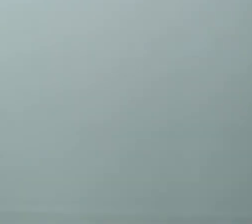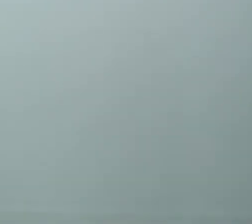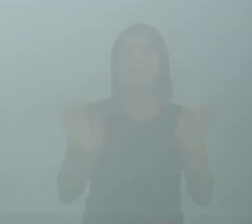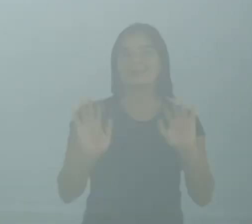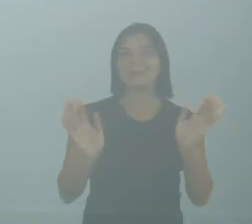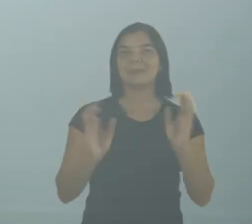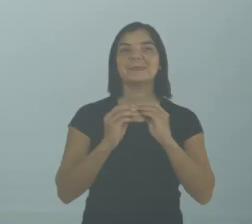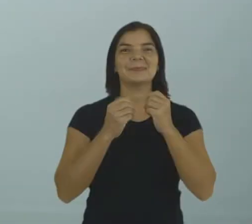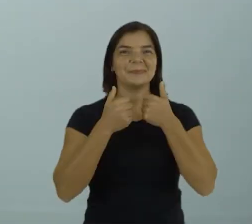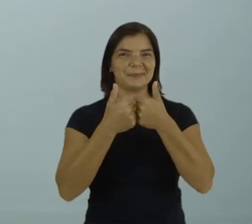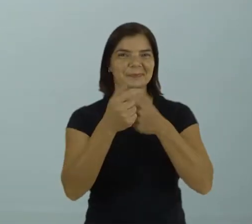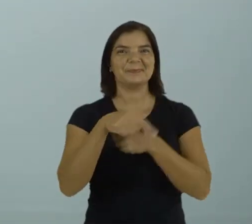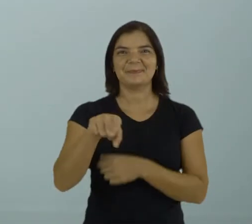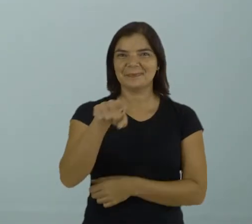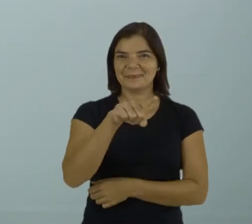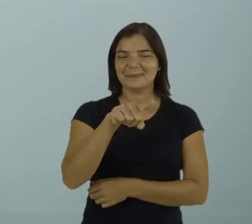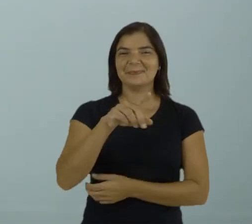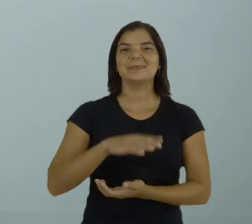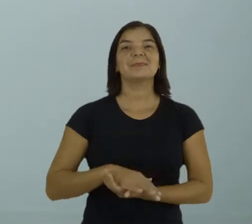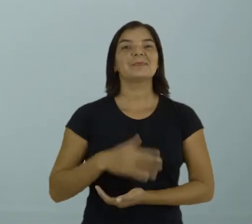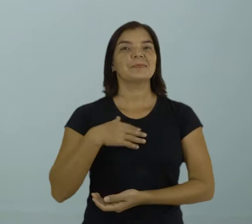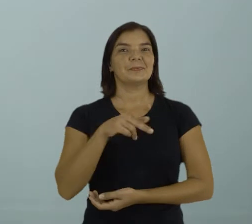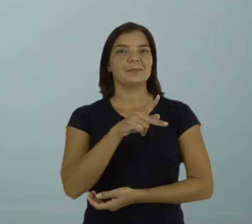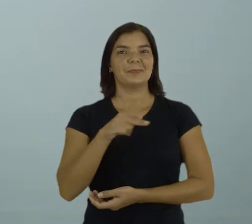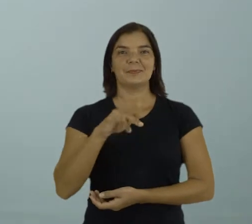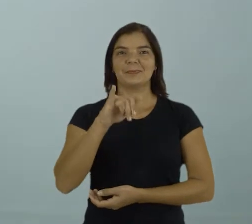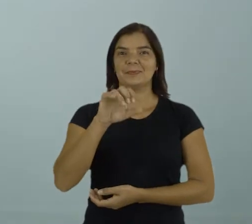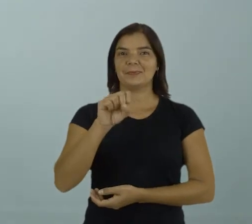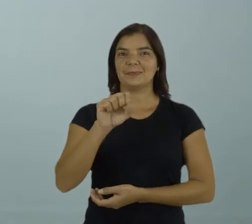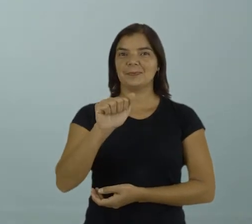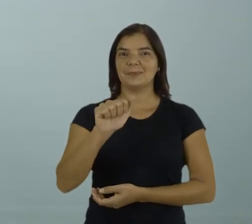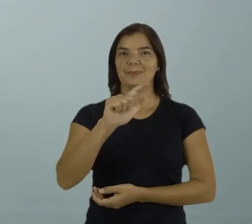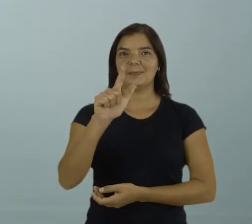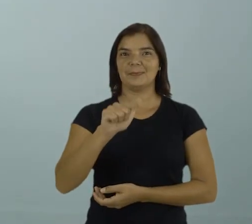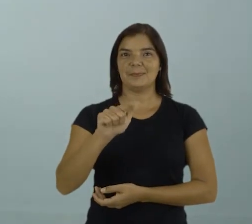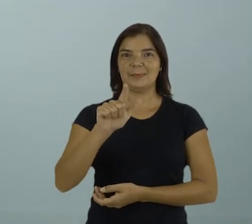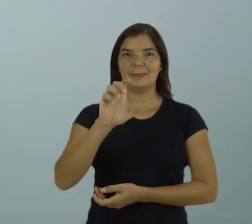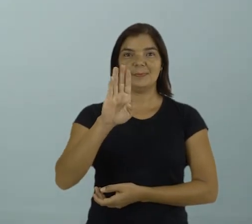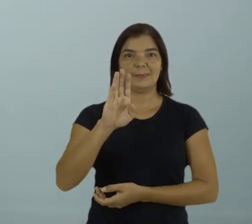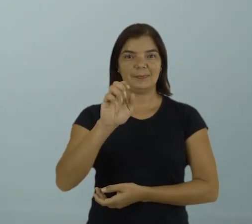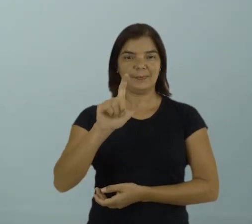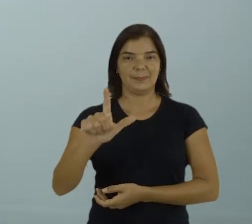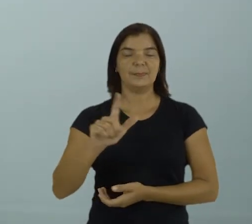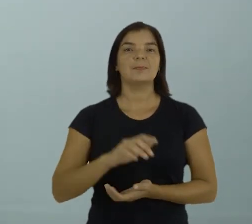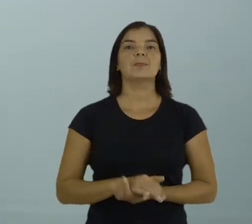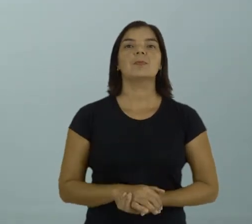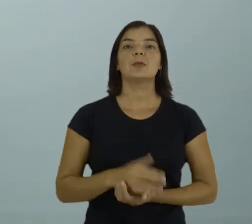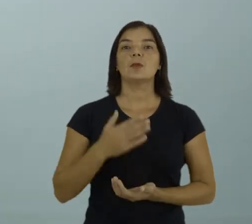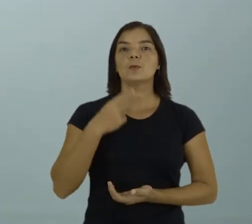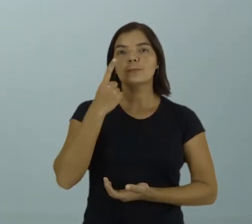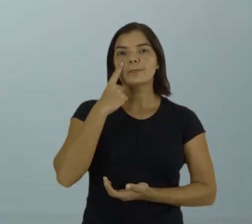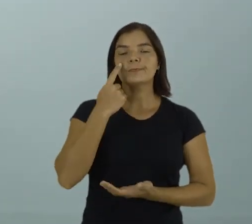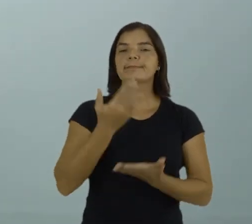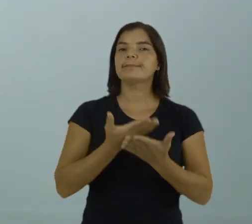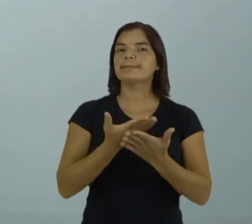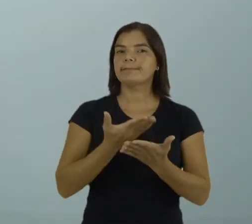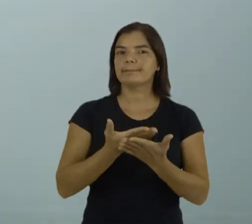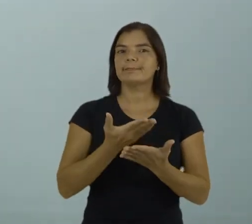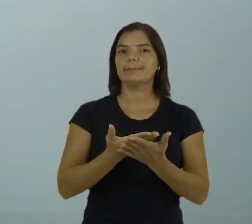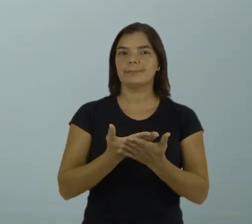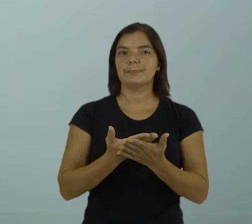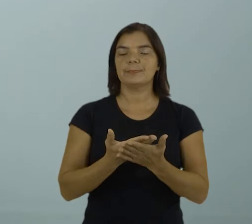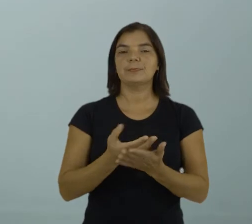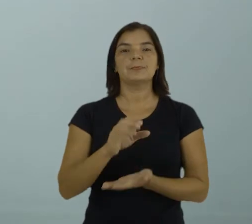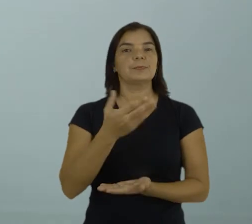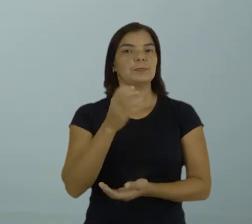Olá, tudo bem com vocês? Eu sou a professora Isabel, de Língua Portuguesa, e hoje nós vamos estar vendo mais uma aula de